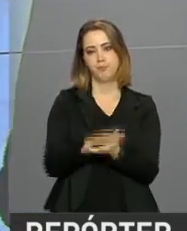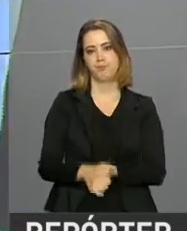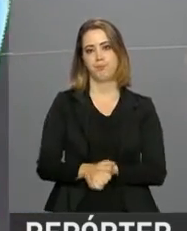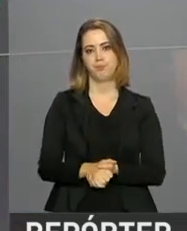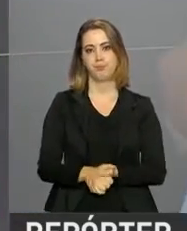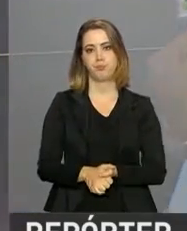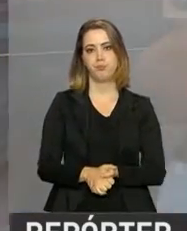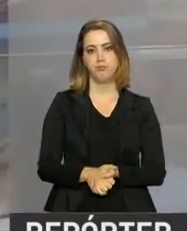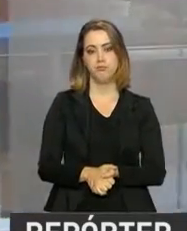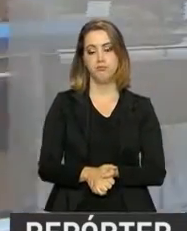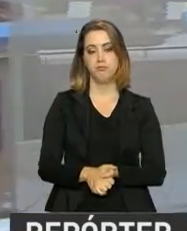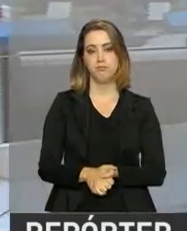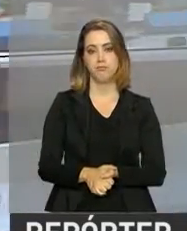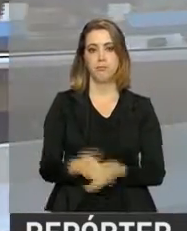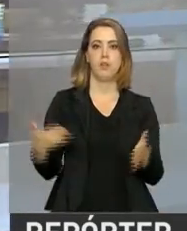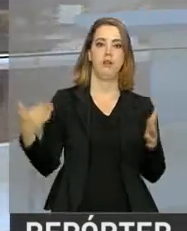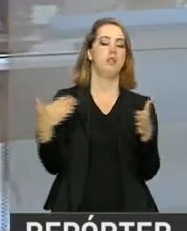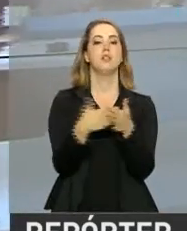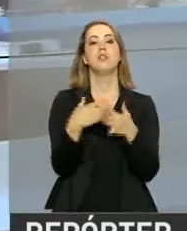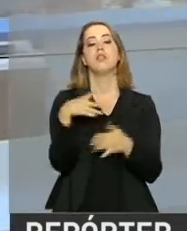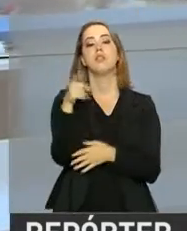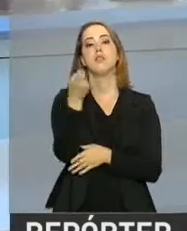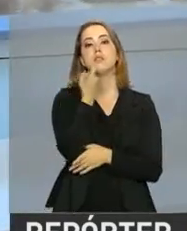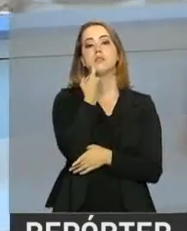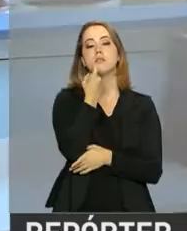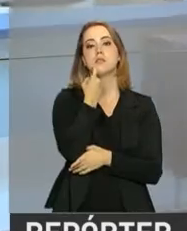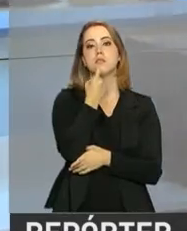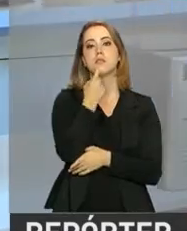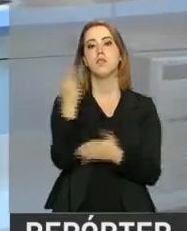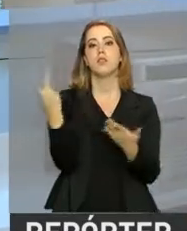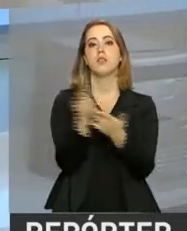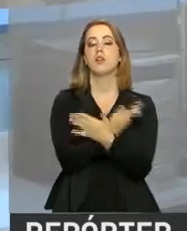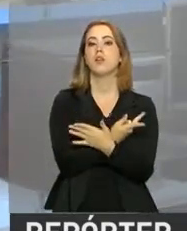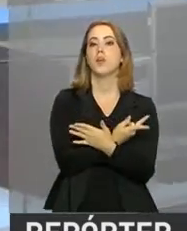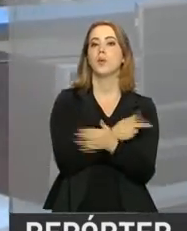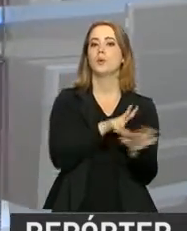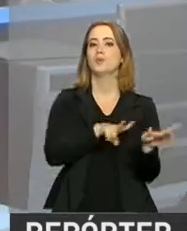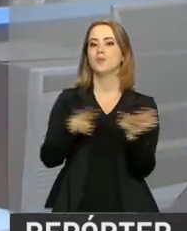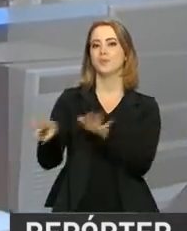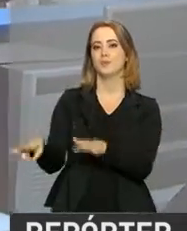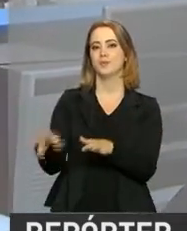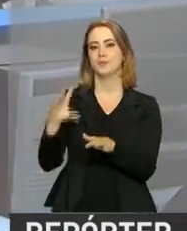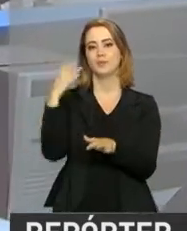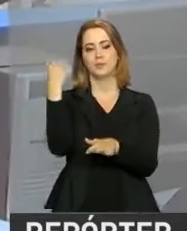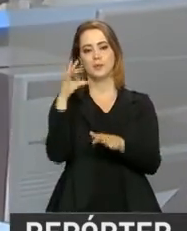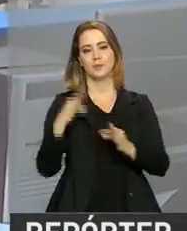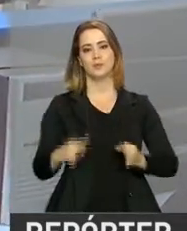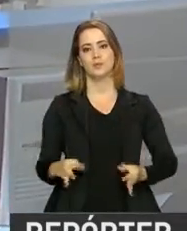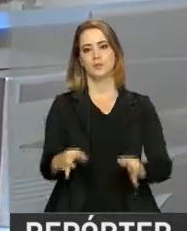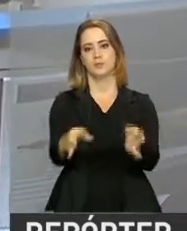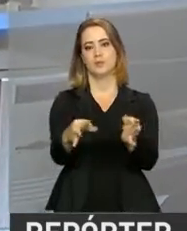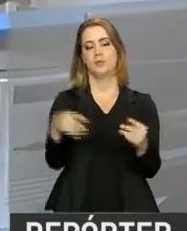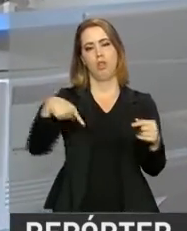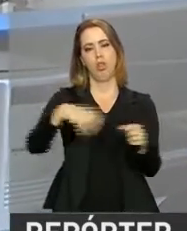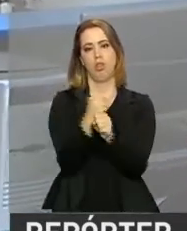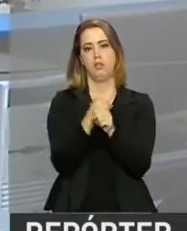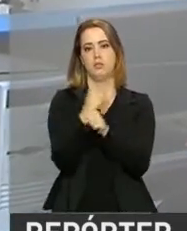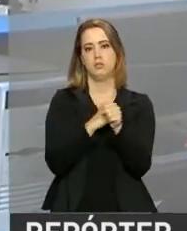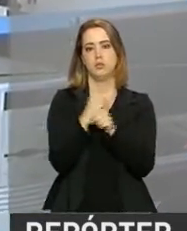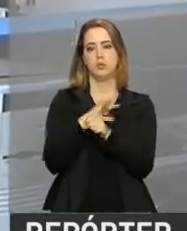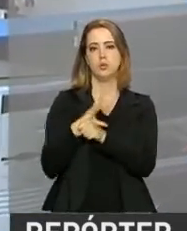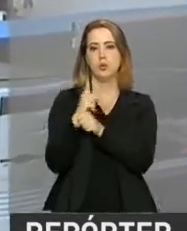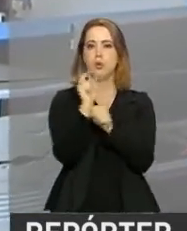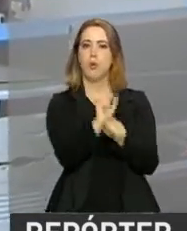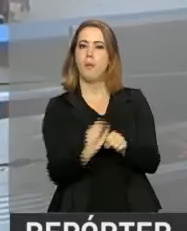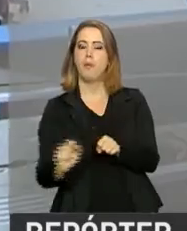e até sexta feira é realizada a semana nacional de ciência e tecnologia 2016 em todo o país vão ser mais de